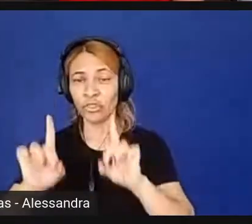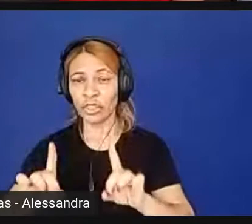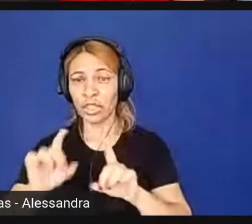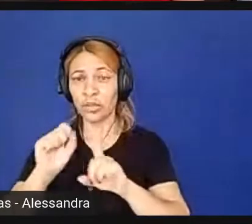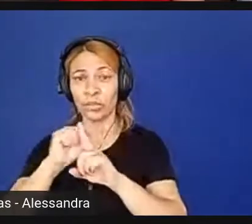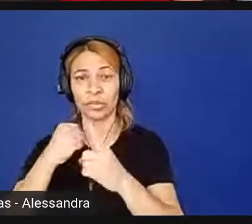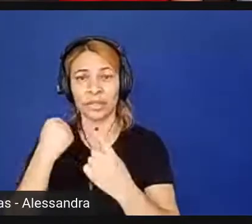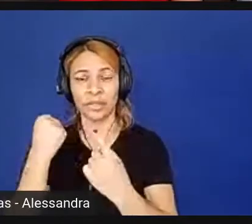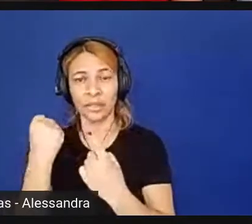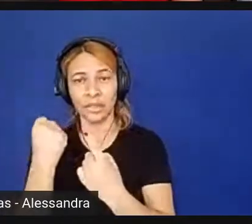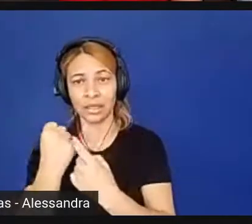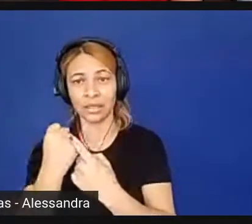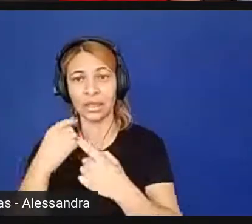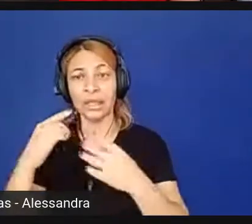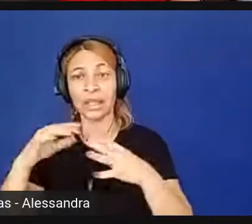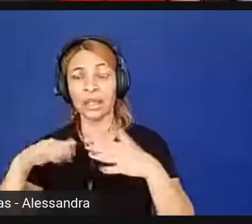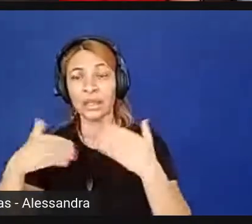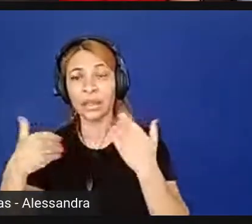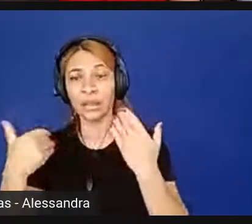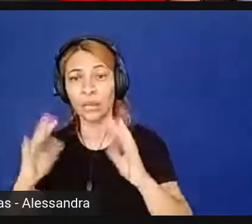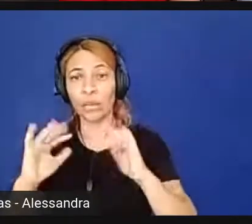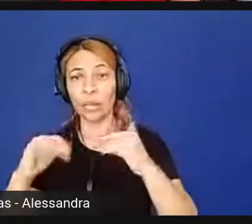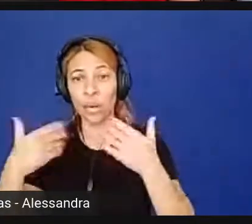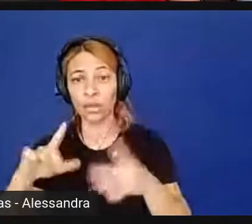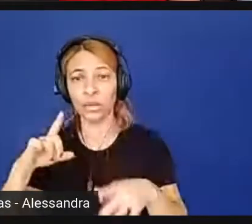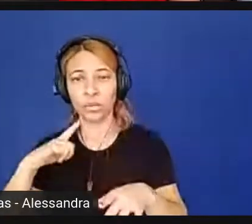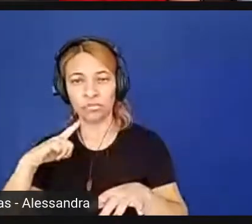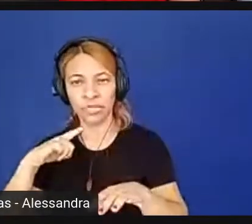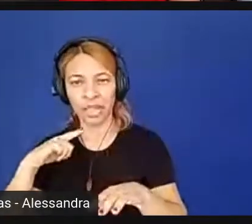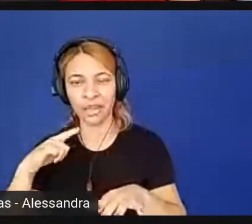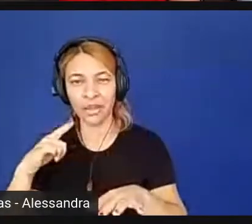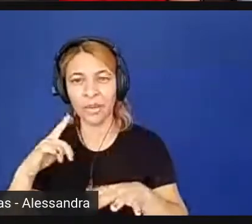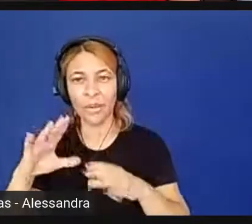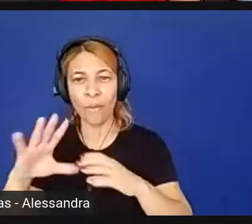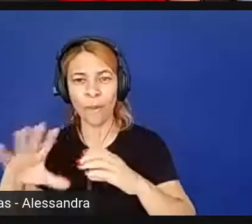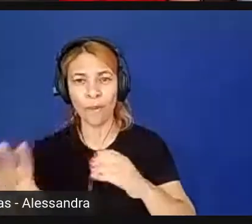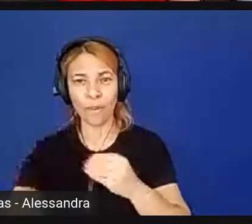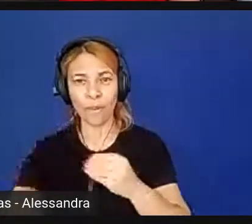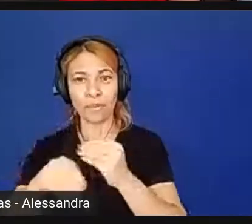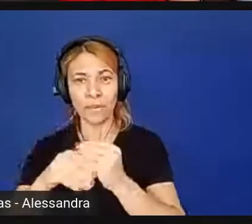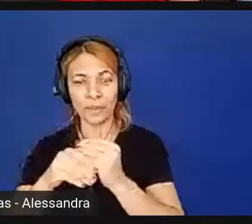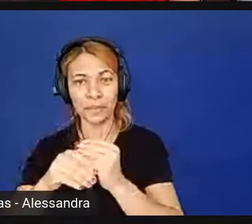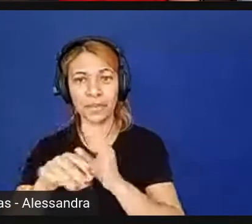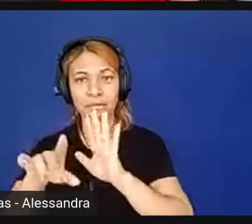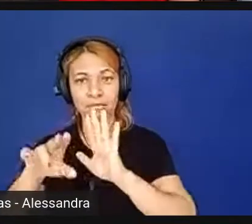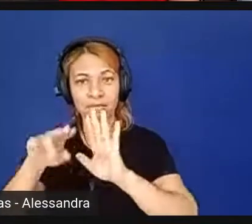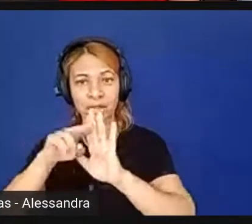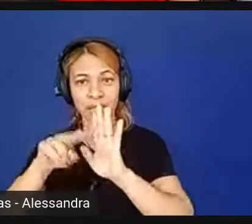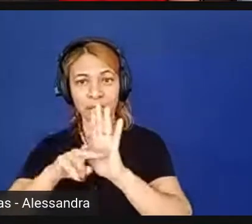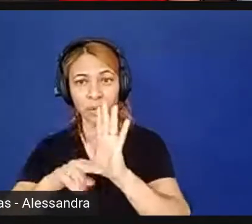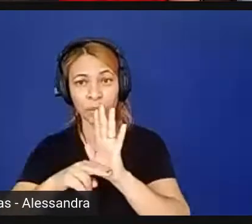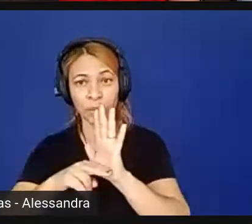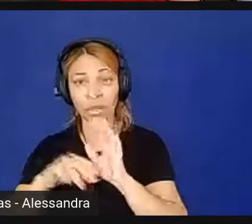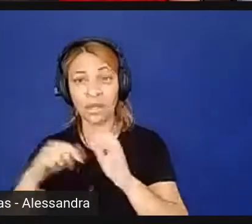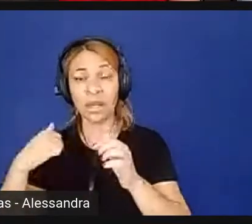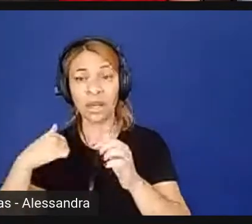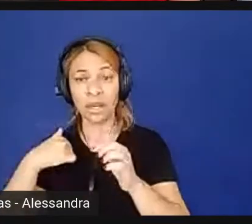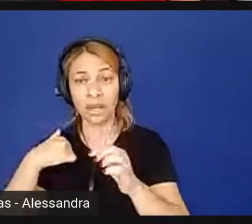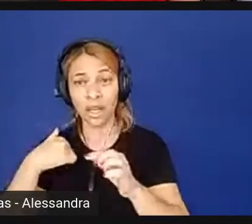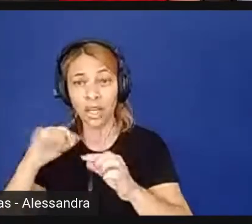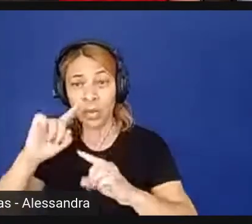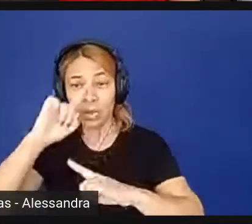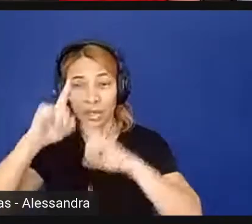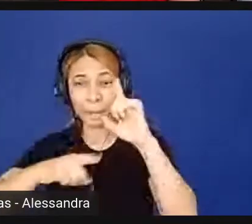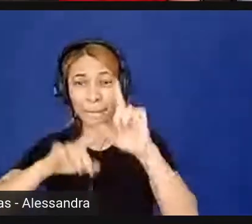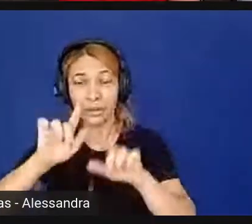sociais. Então, quando eu tenho um compliance no setor público, em especial um compliance de resultados, eu demando do gestor uma postura